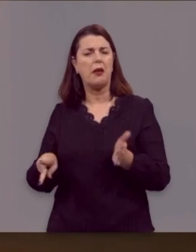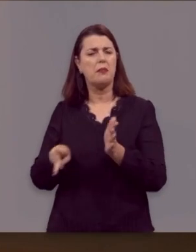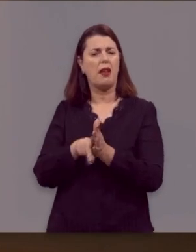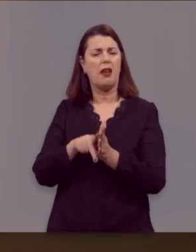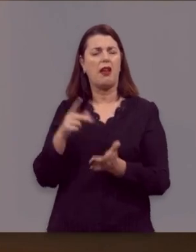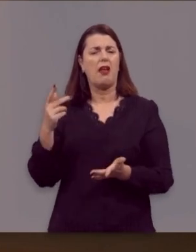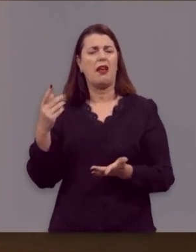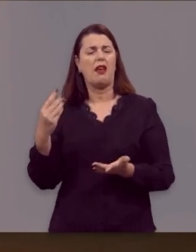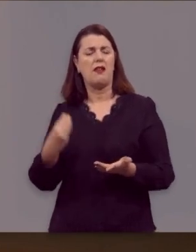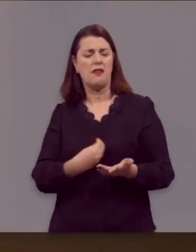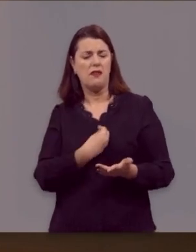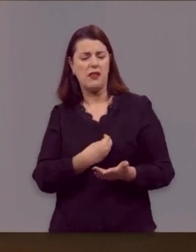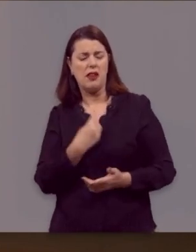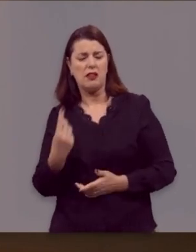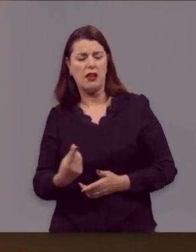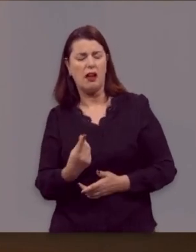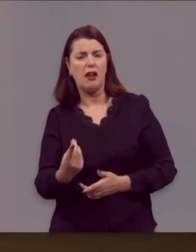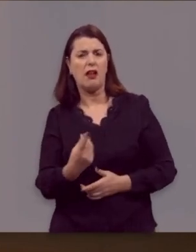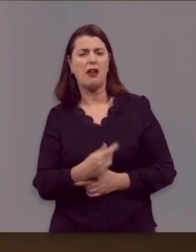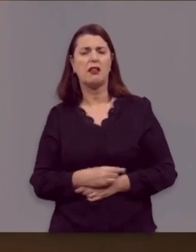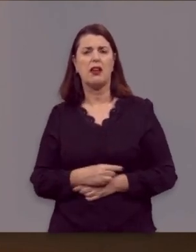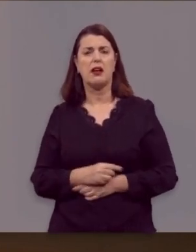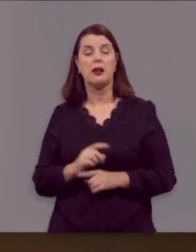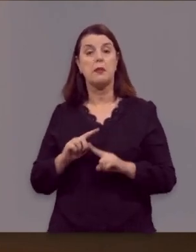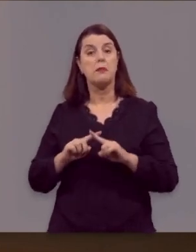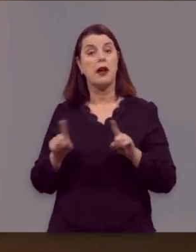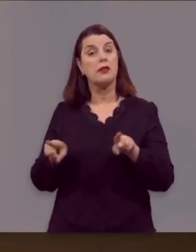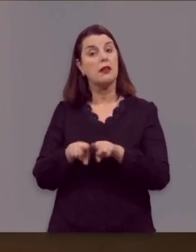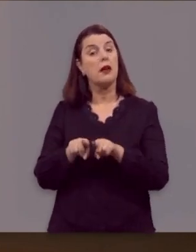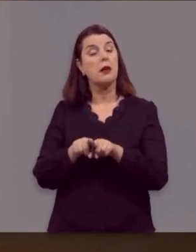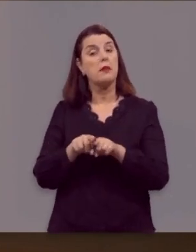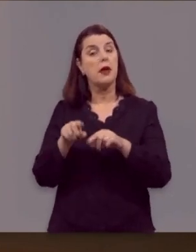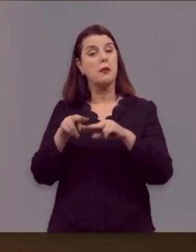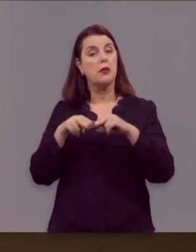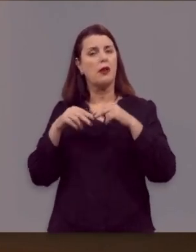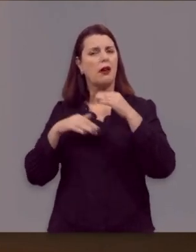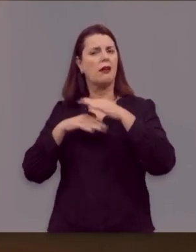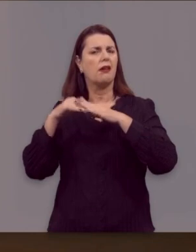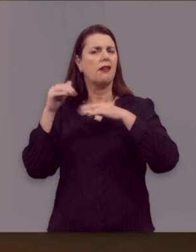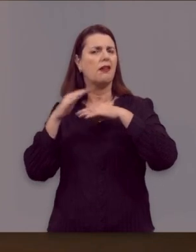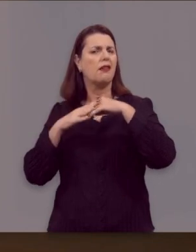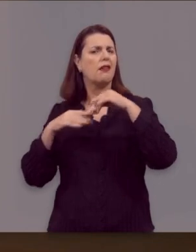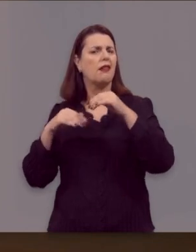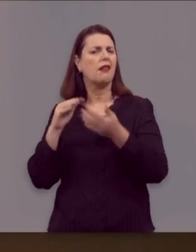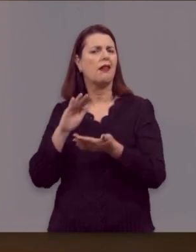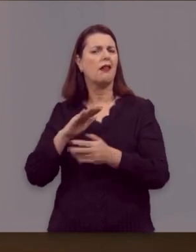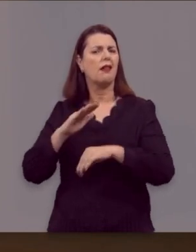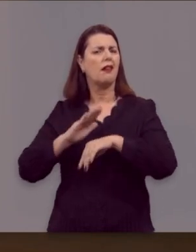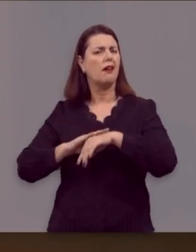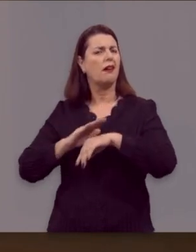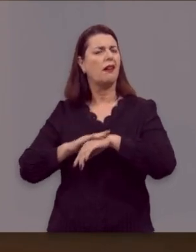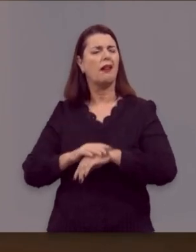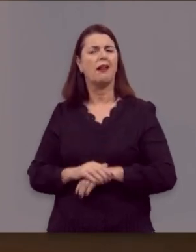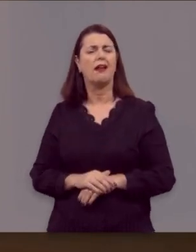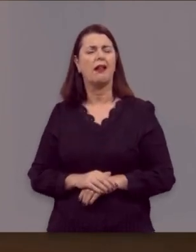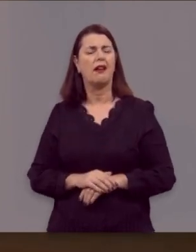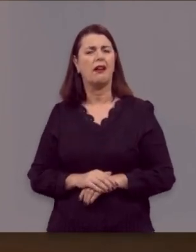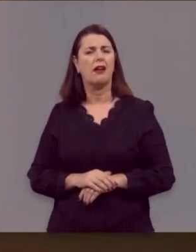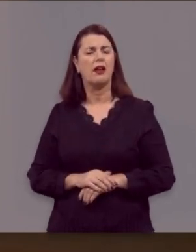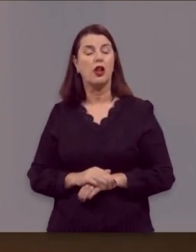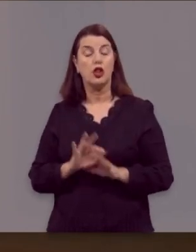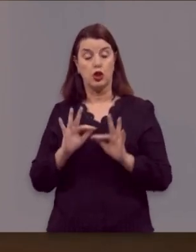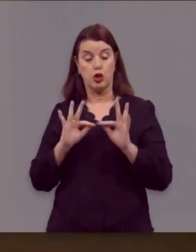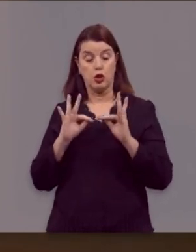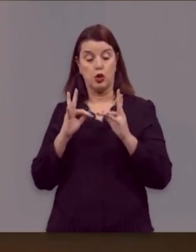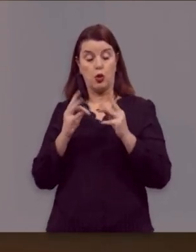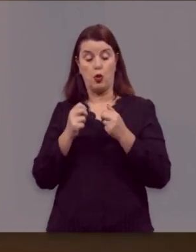ele é pessoal, ele é divino, mas também pelas suas obras. Quando diz no verso 3 assim: